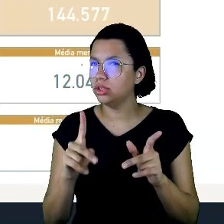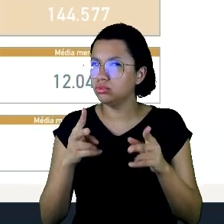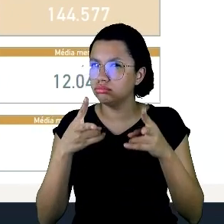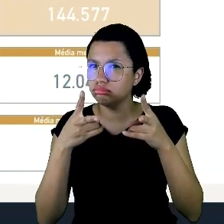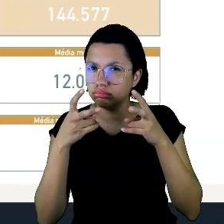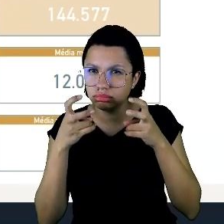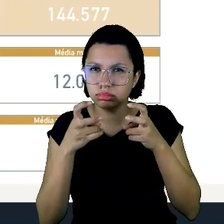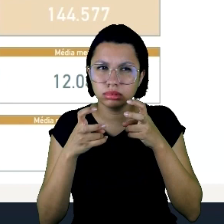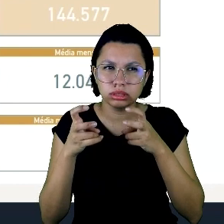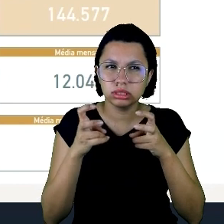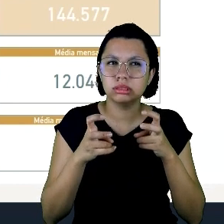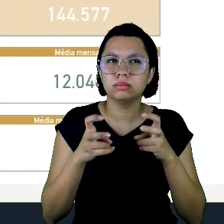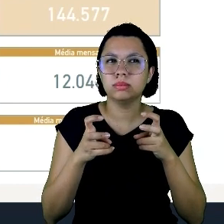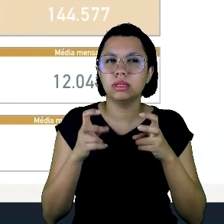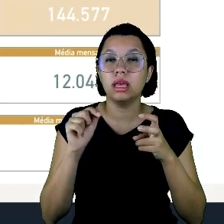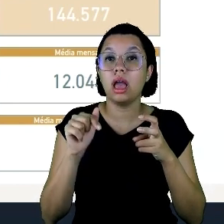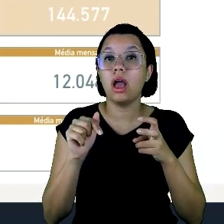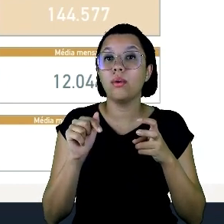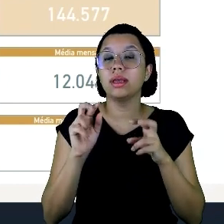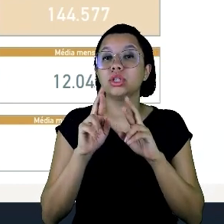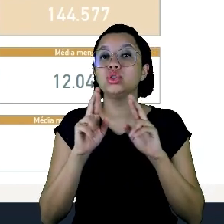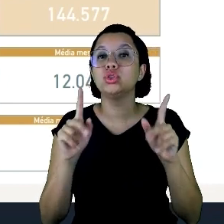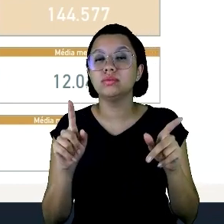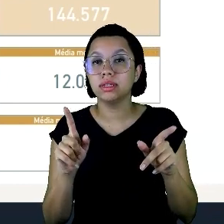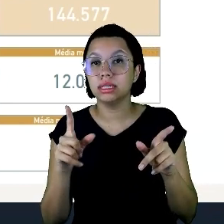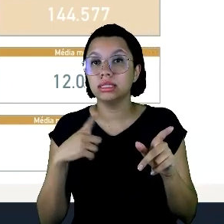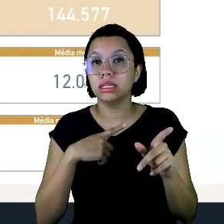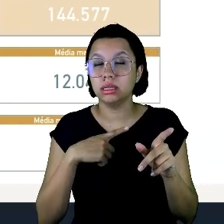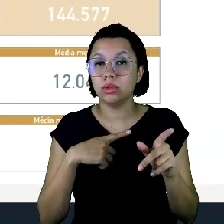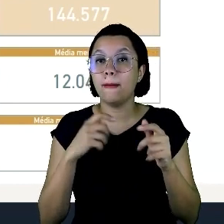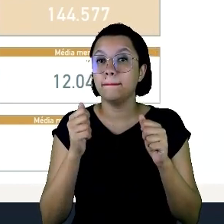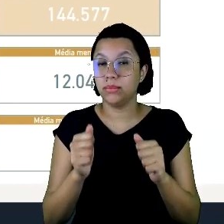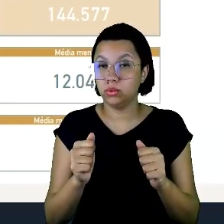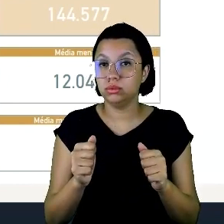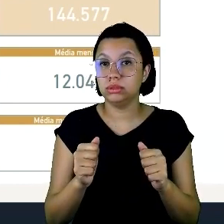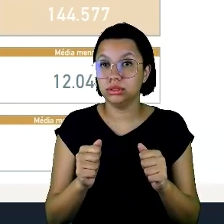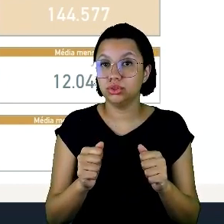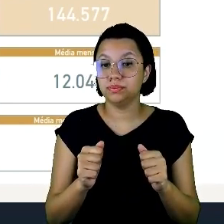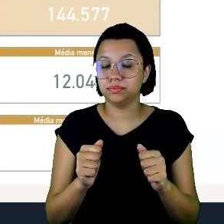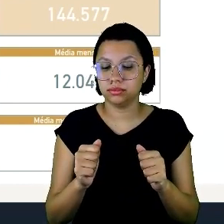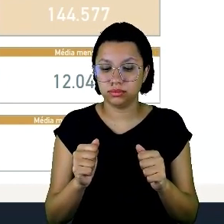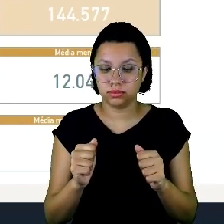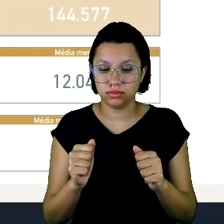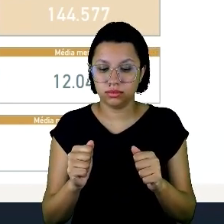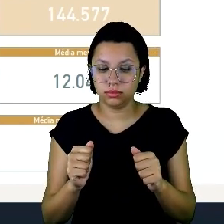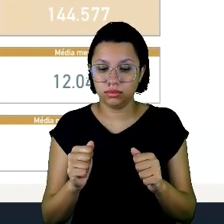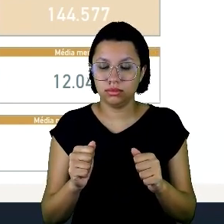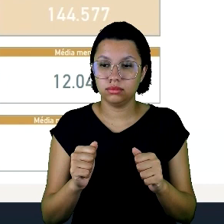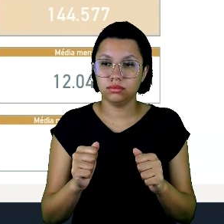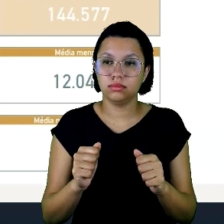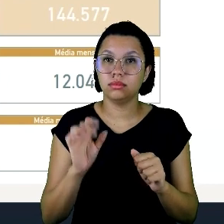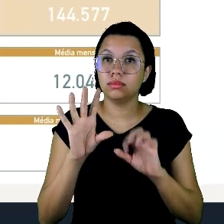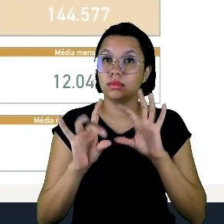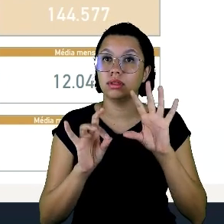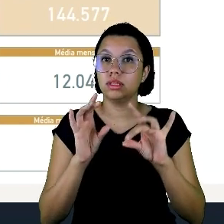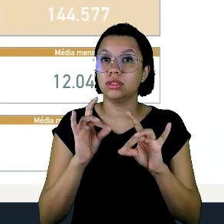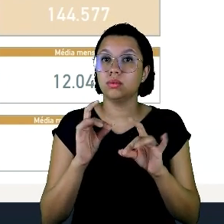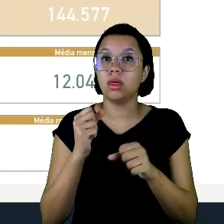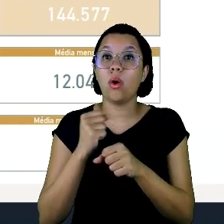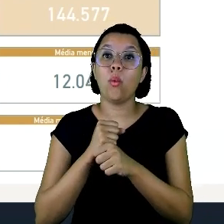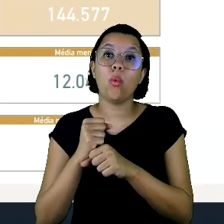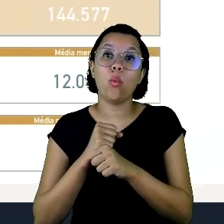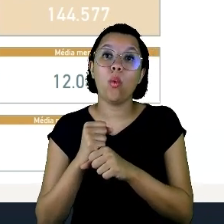vou me atentar a eles, só o que tem de diferença aqui. Então, nós temos a possibilidade